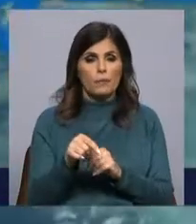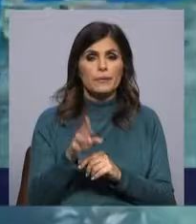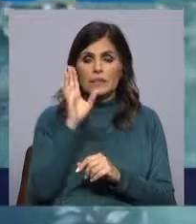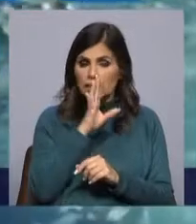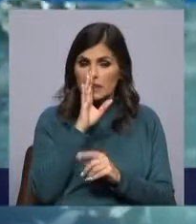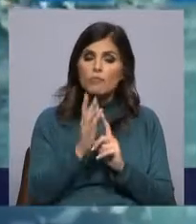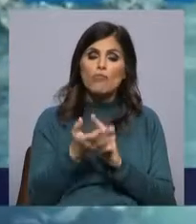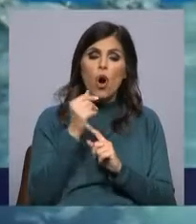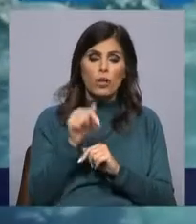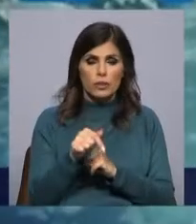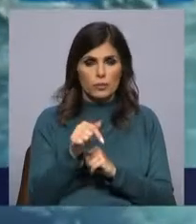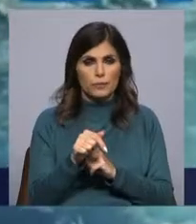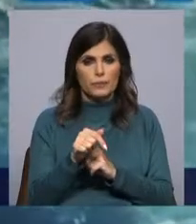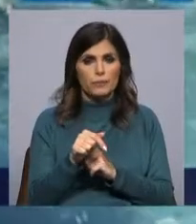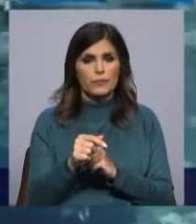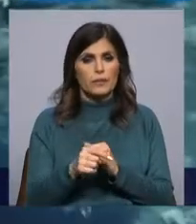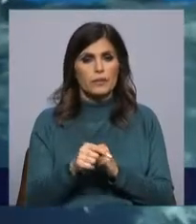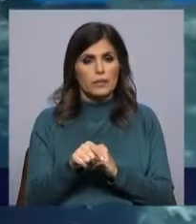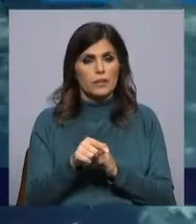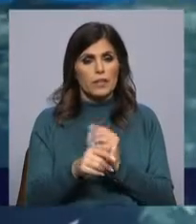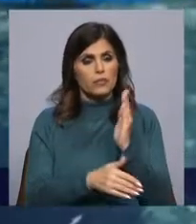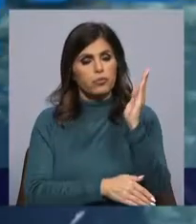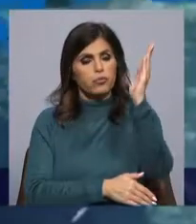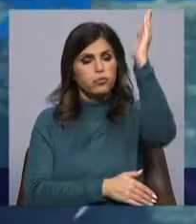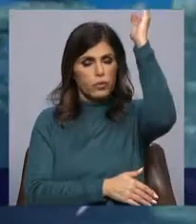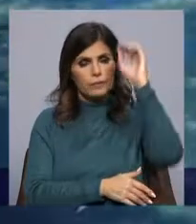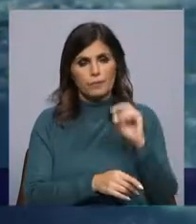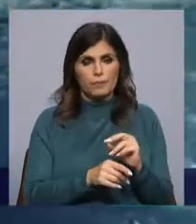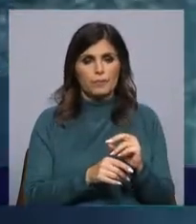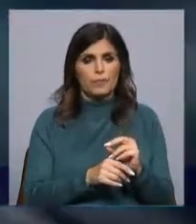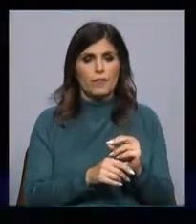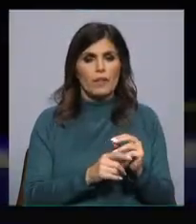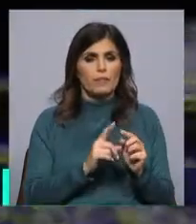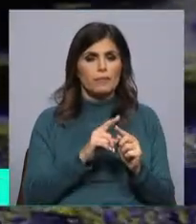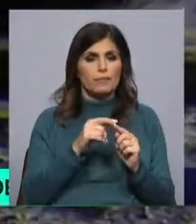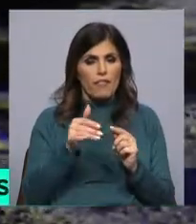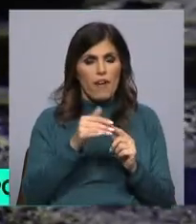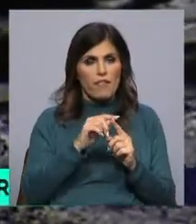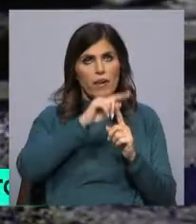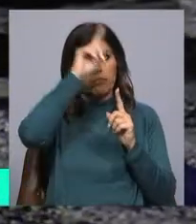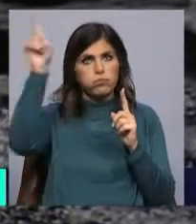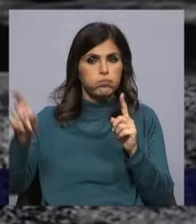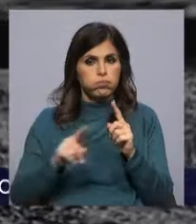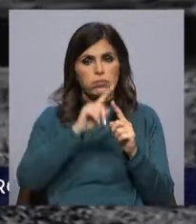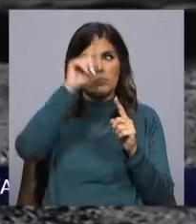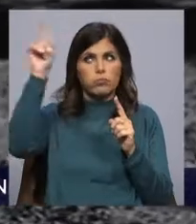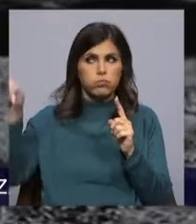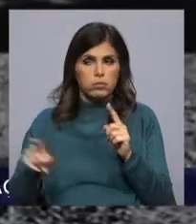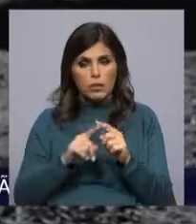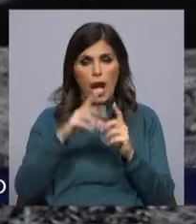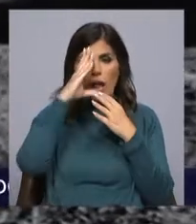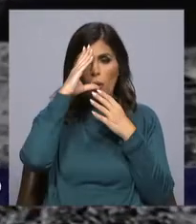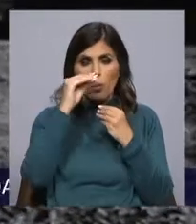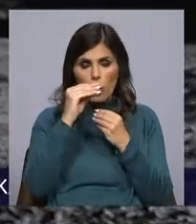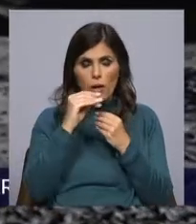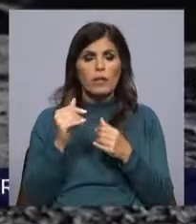se concretizar e este lançador, este foguetão e esta cápsula vão andar à volta da Lua, fazer várias voltas à Lua e depois vão